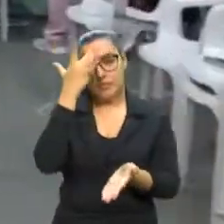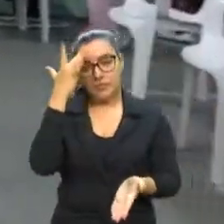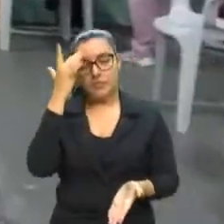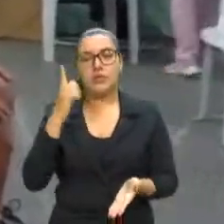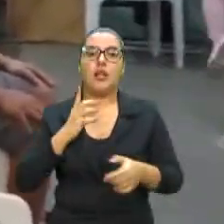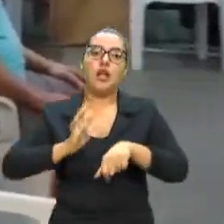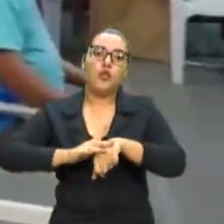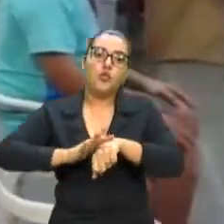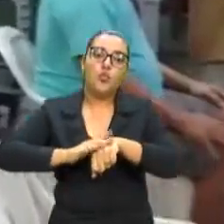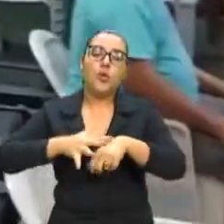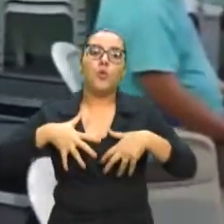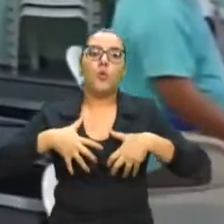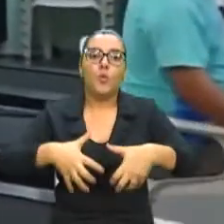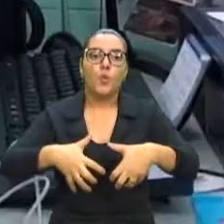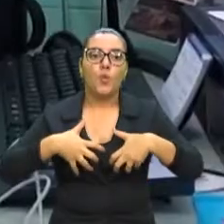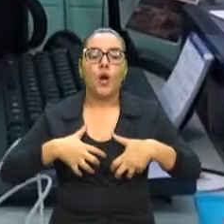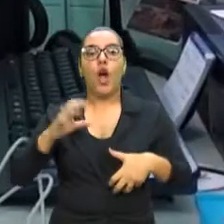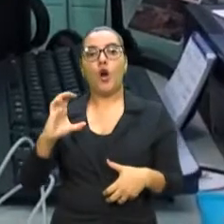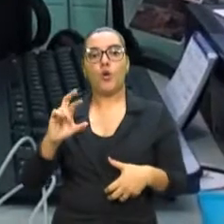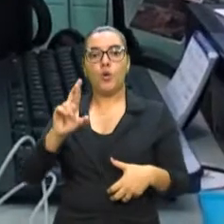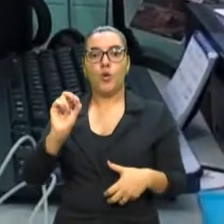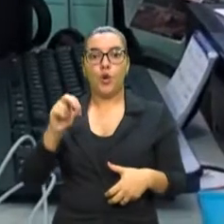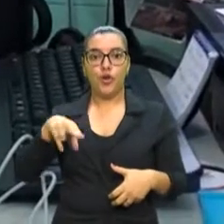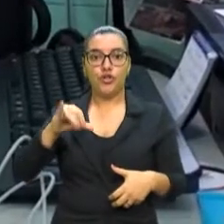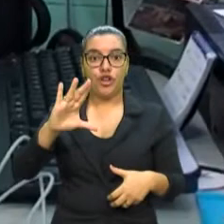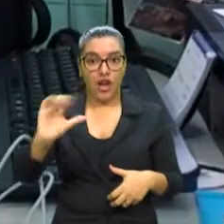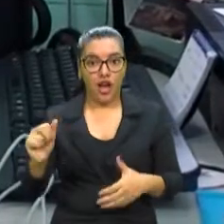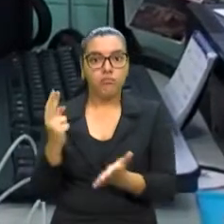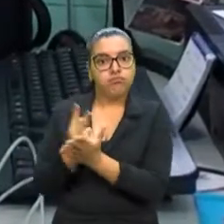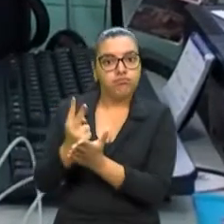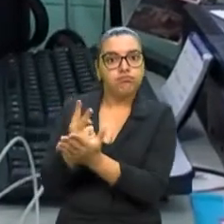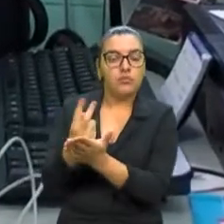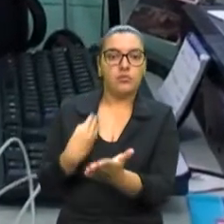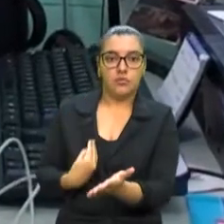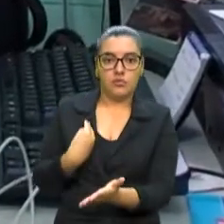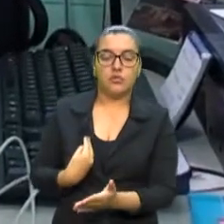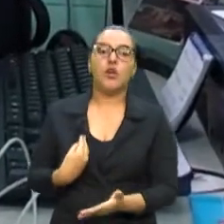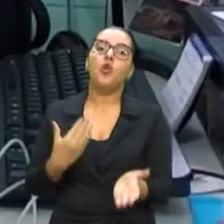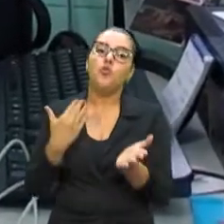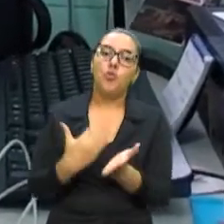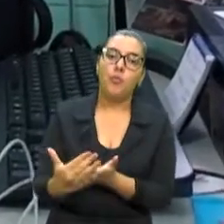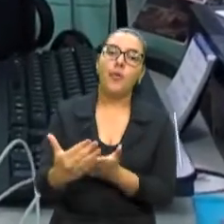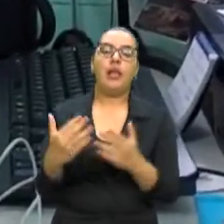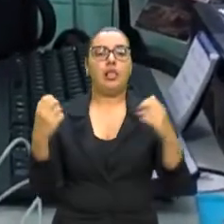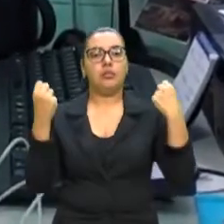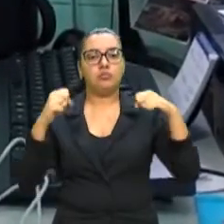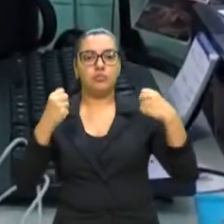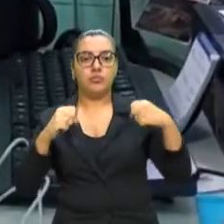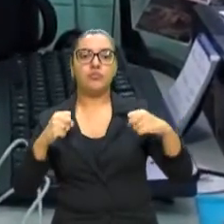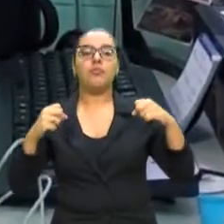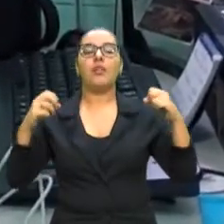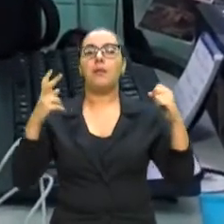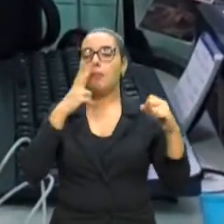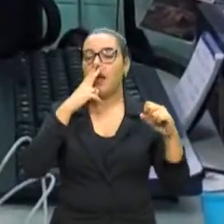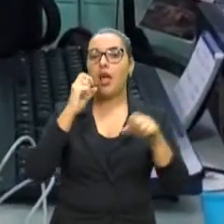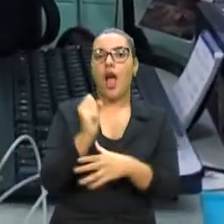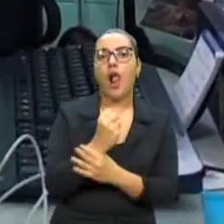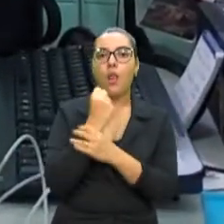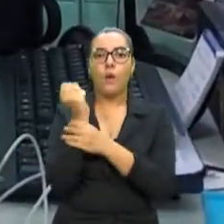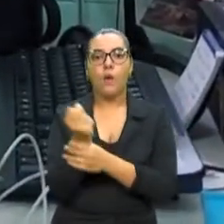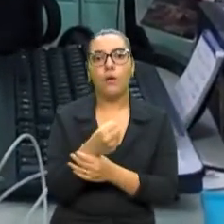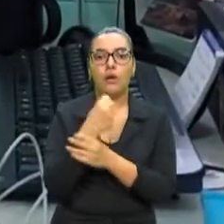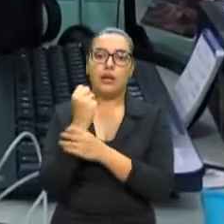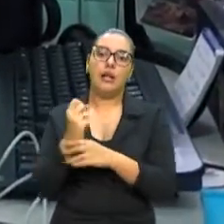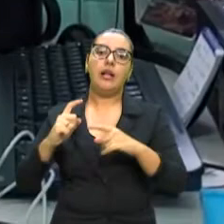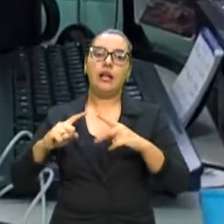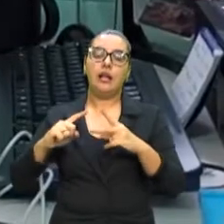doenças pulmonares crônicas. A gente inicia com um aquecimento, com um alongamento e em seguida